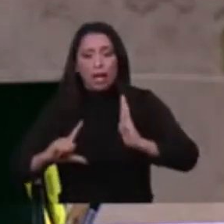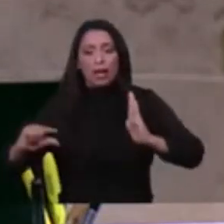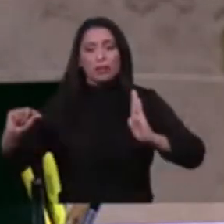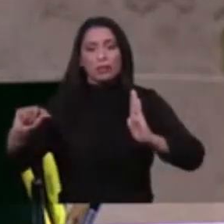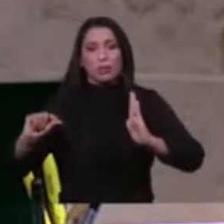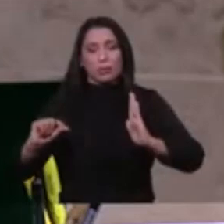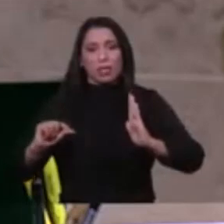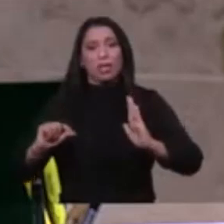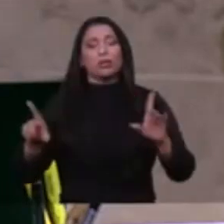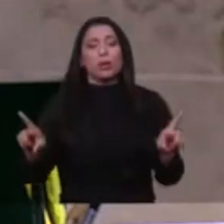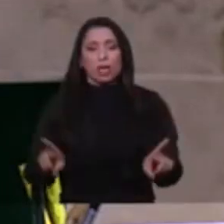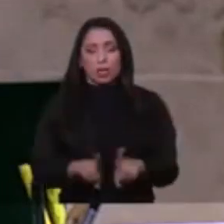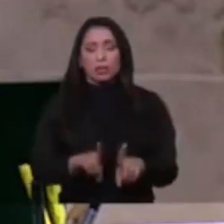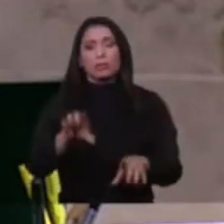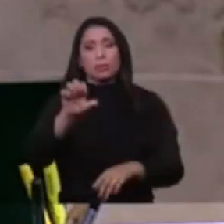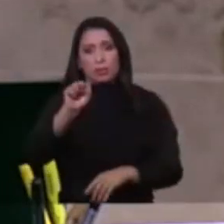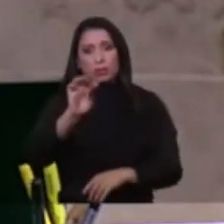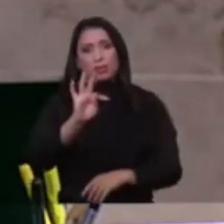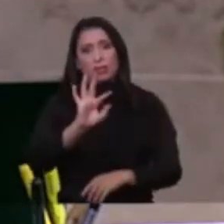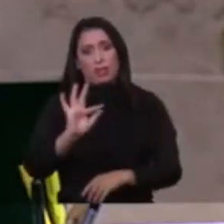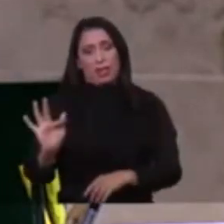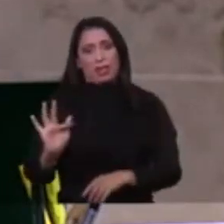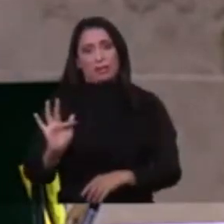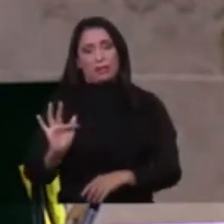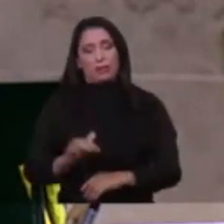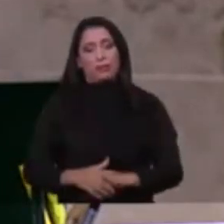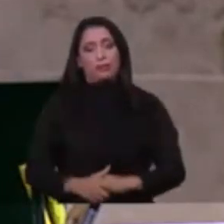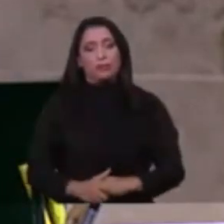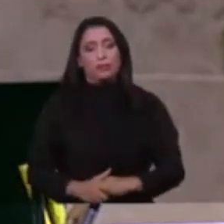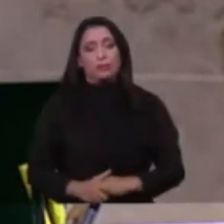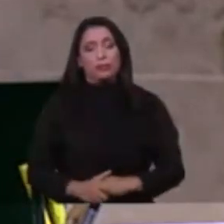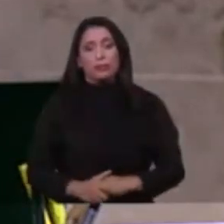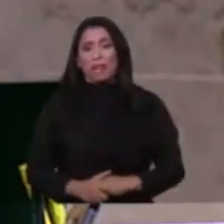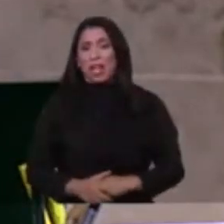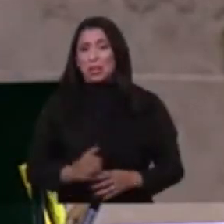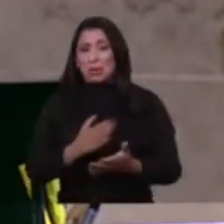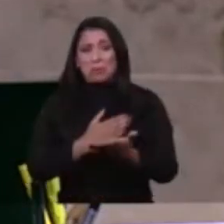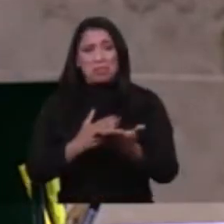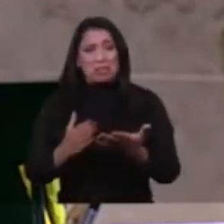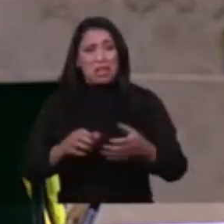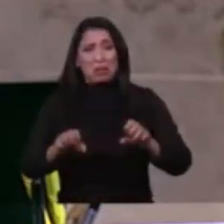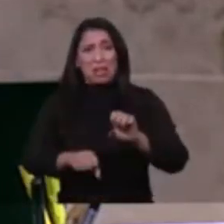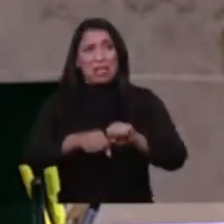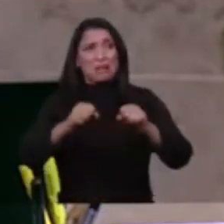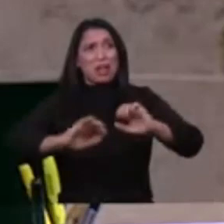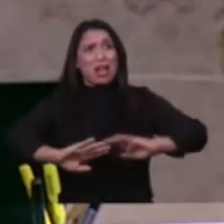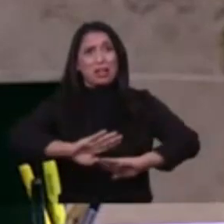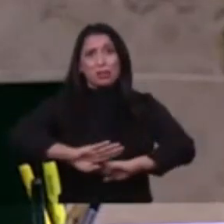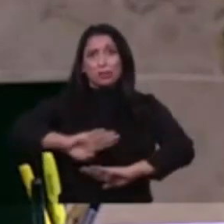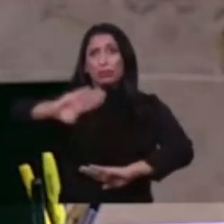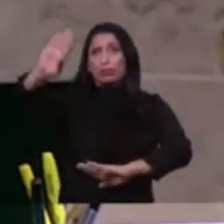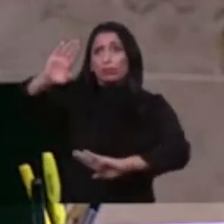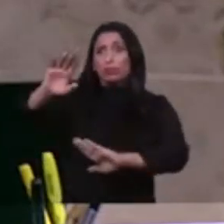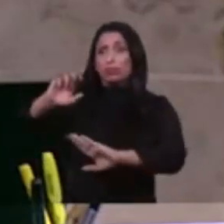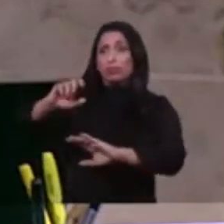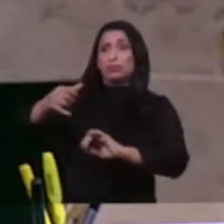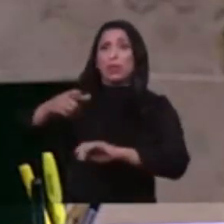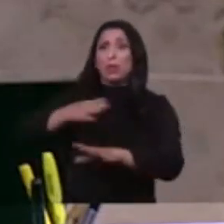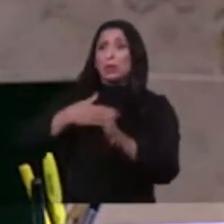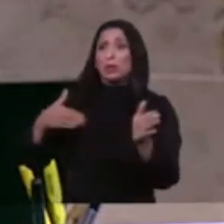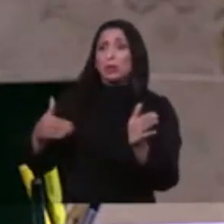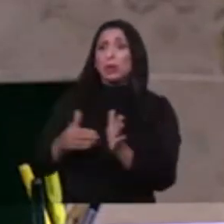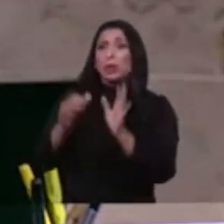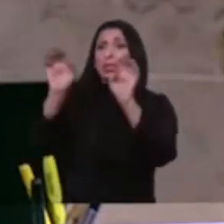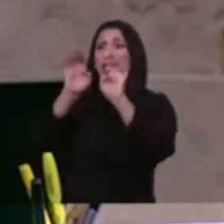Planalto e do Supremo Tribunal Federal, passando a depredar vidraças e bens que guarneciam as